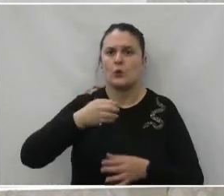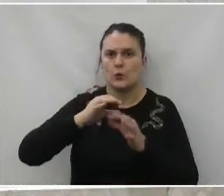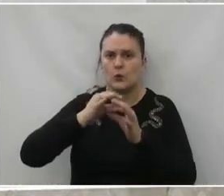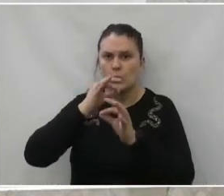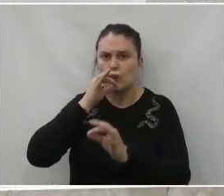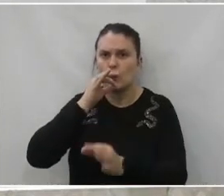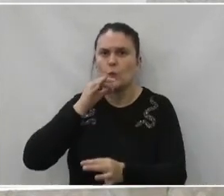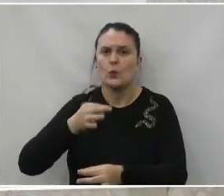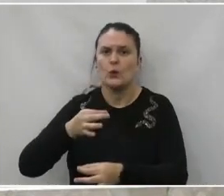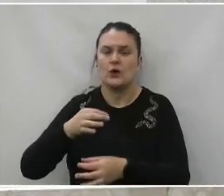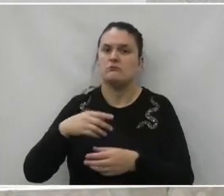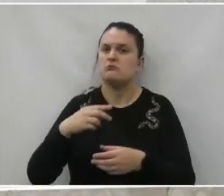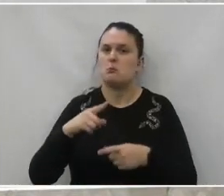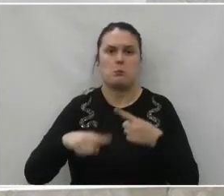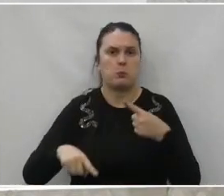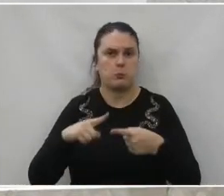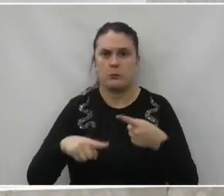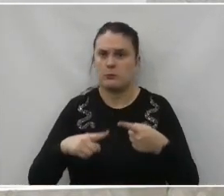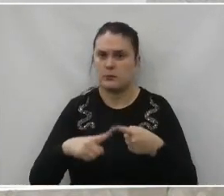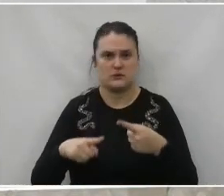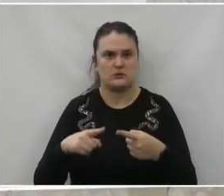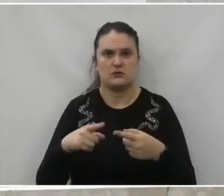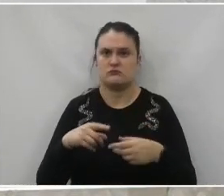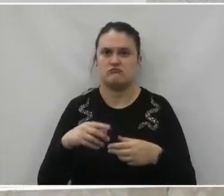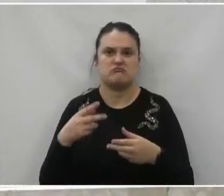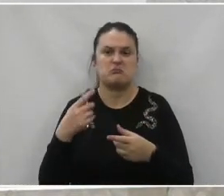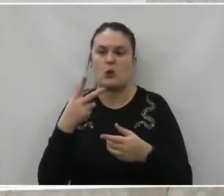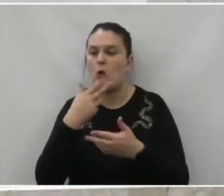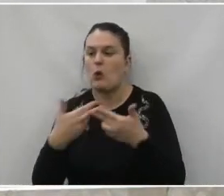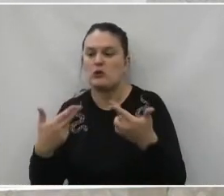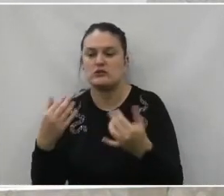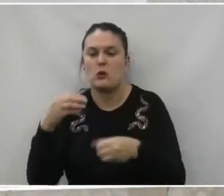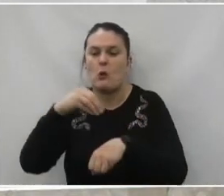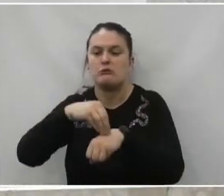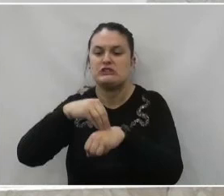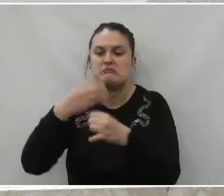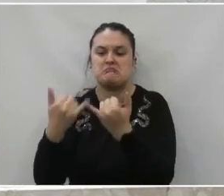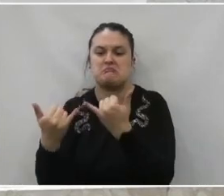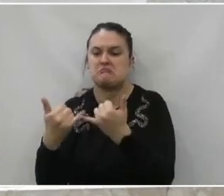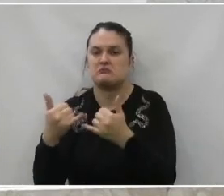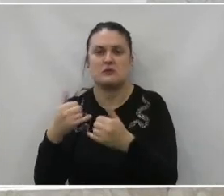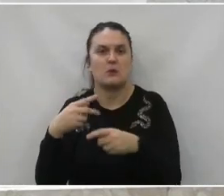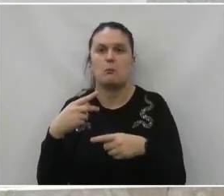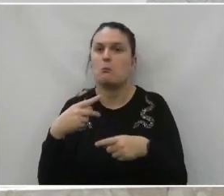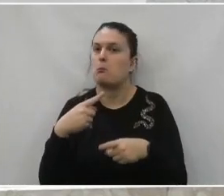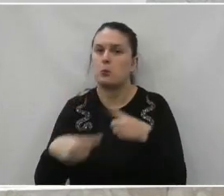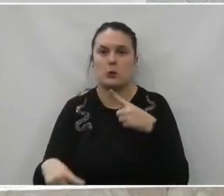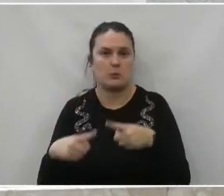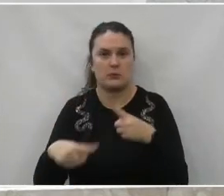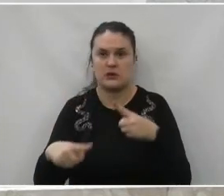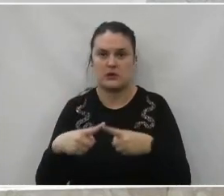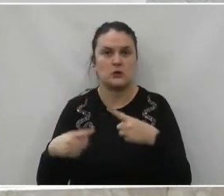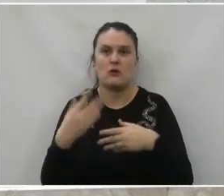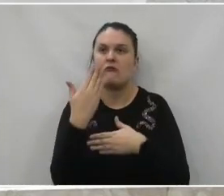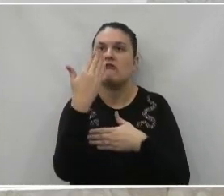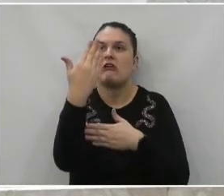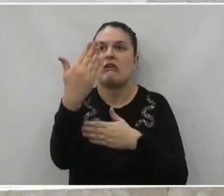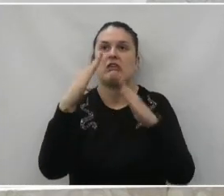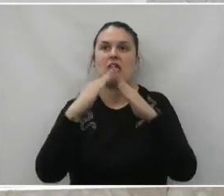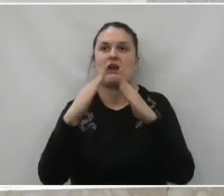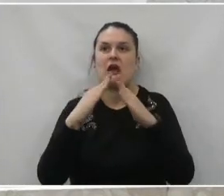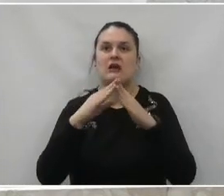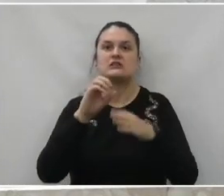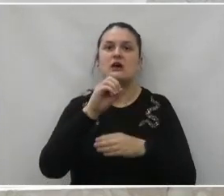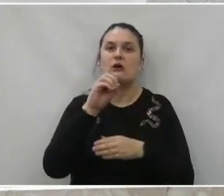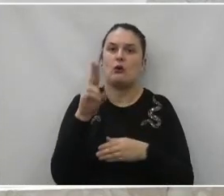ou arguile, ou qualquer aparelho similar em espaços públicos, bem como em locais privados abertos ao público ou de